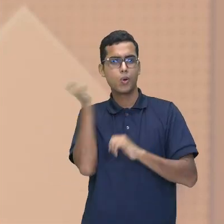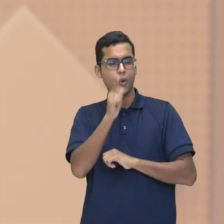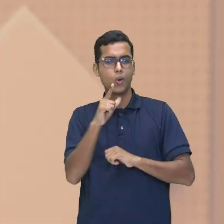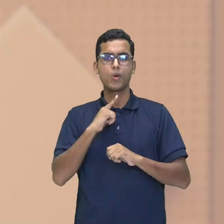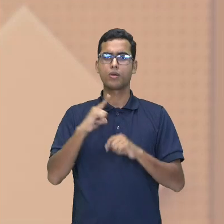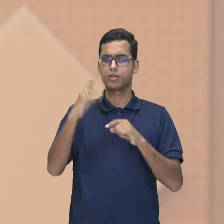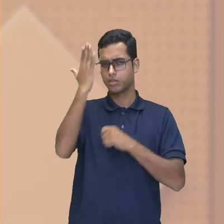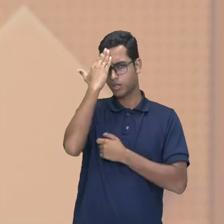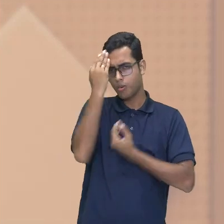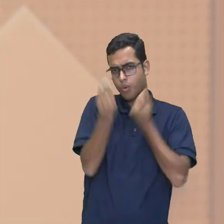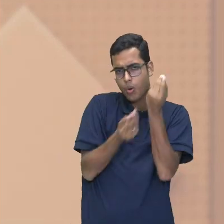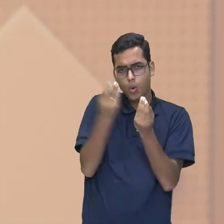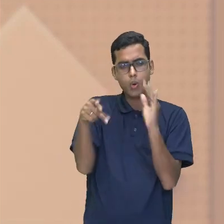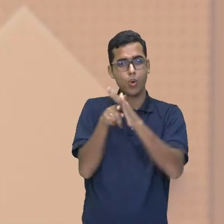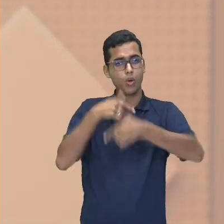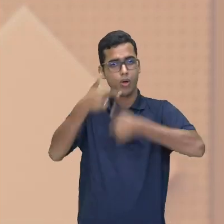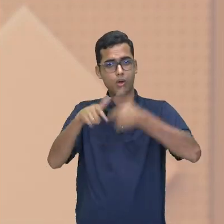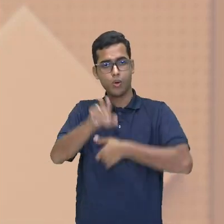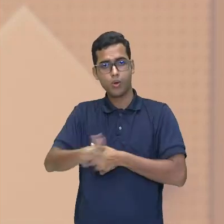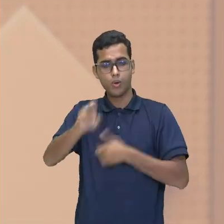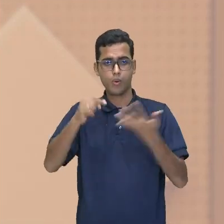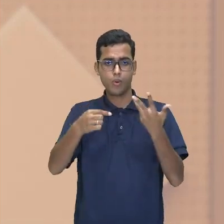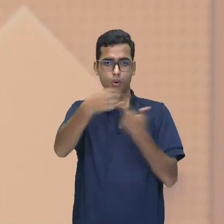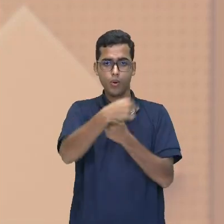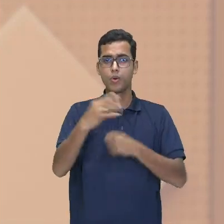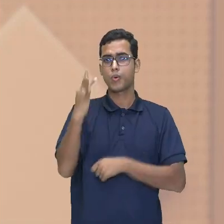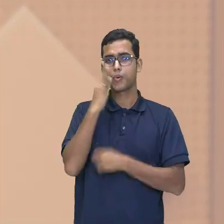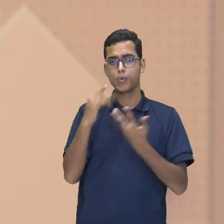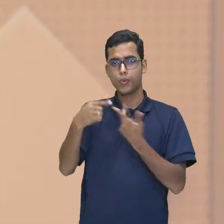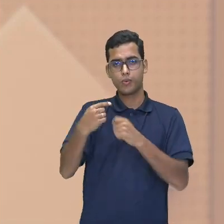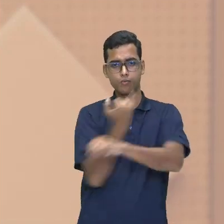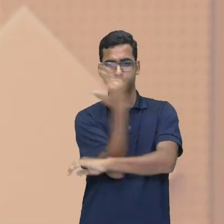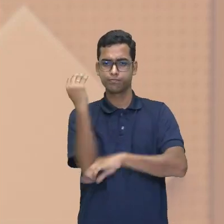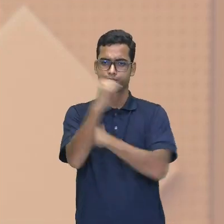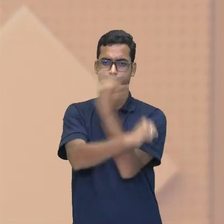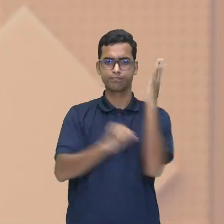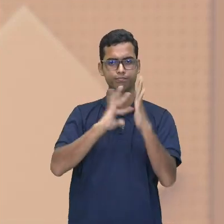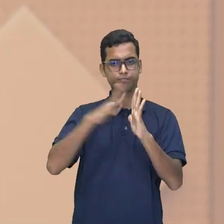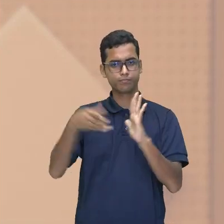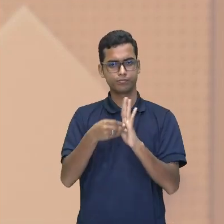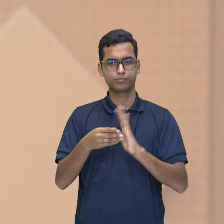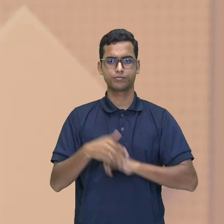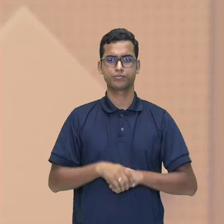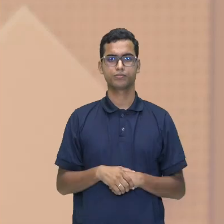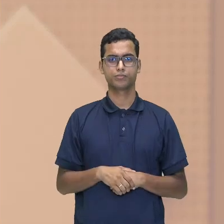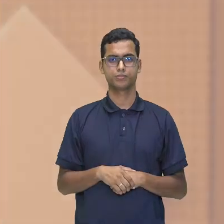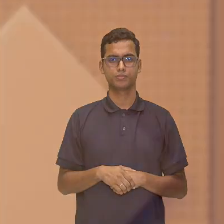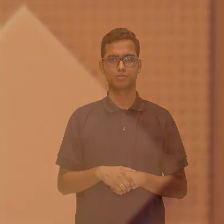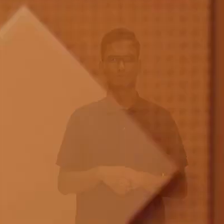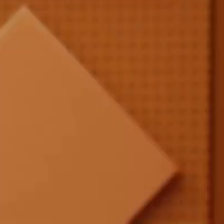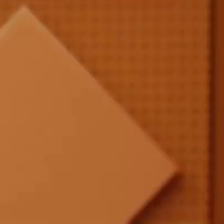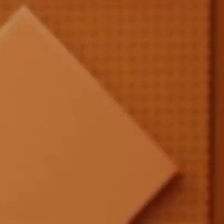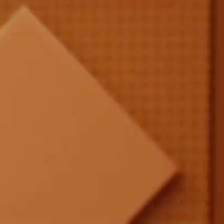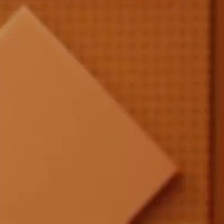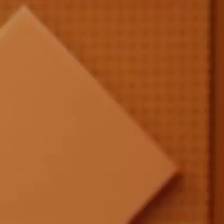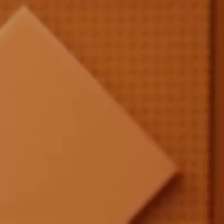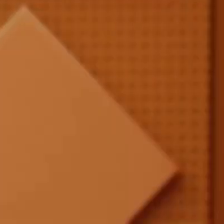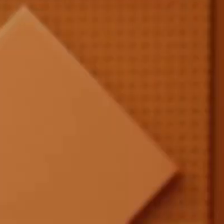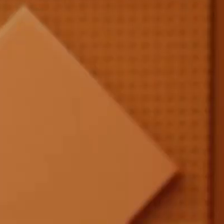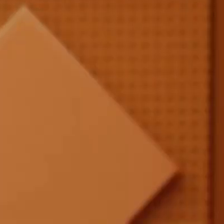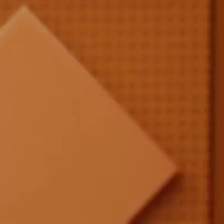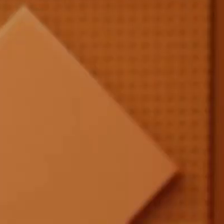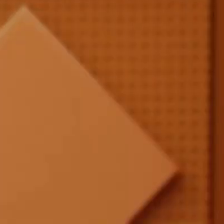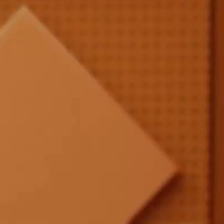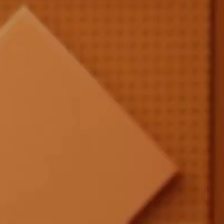lidar muito bem com toda a dinâmica da floresta amazônica. Eles conseguem aproveitar tudo o que a floresta